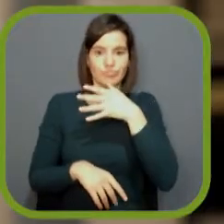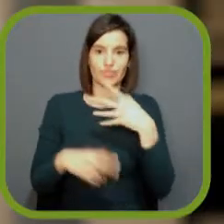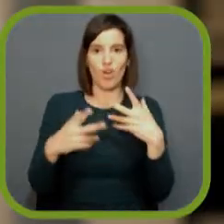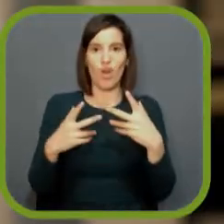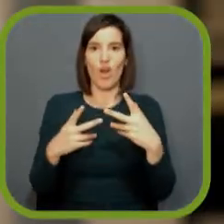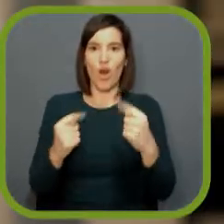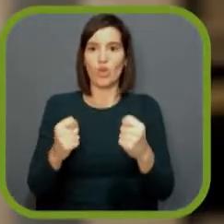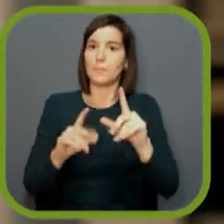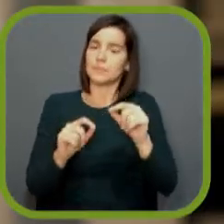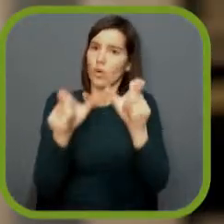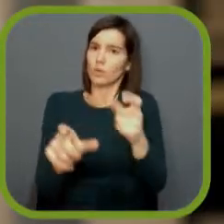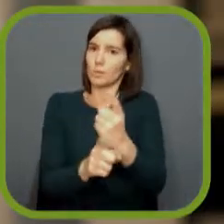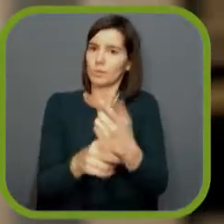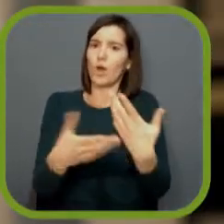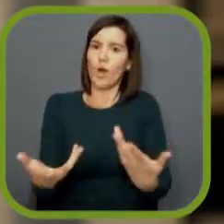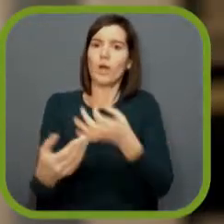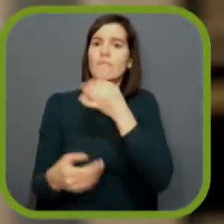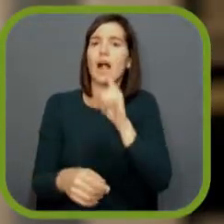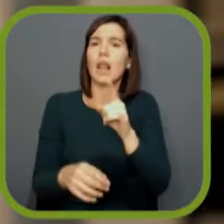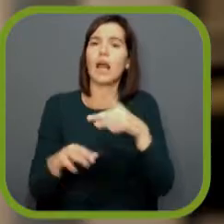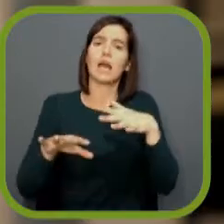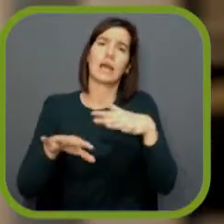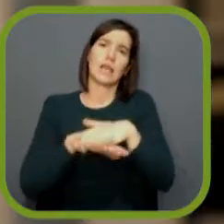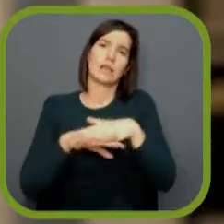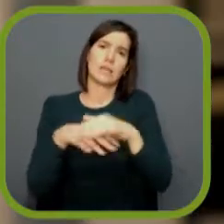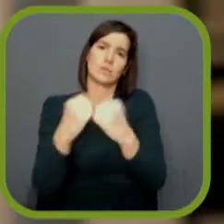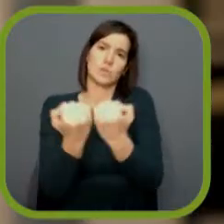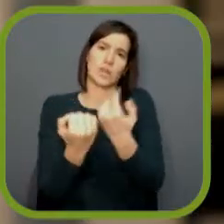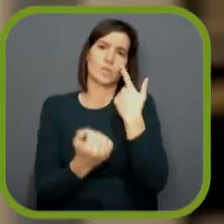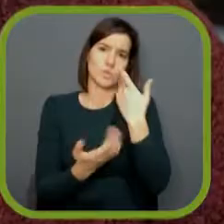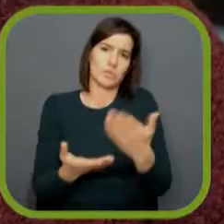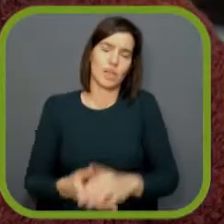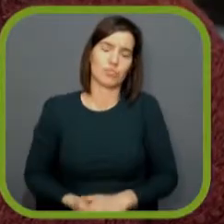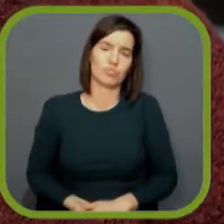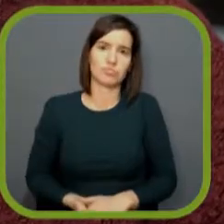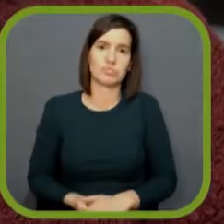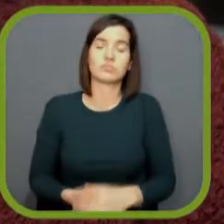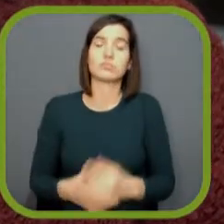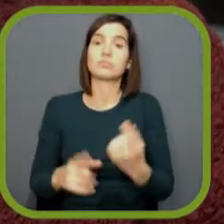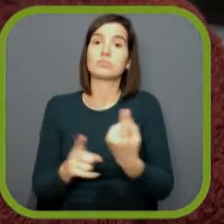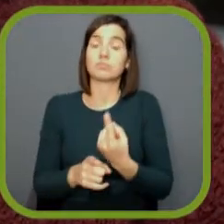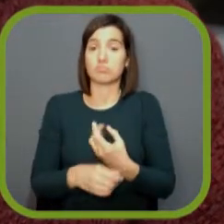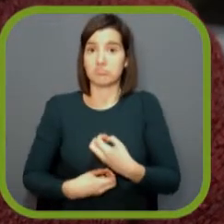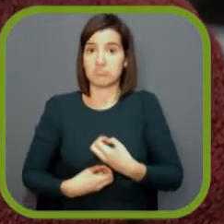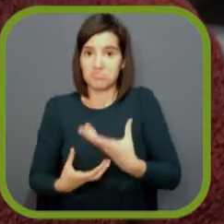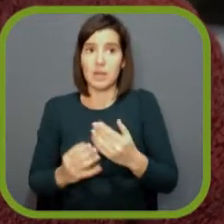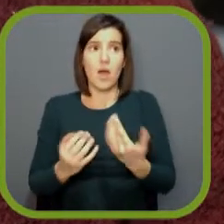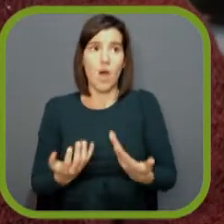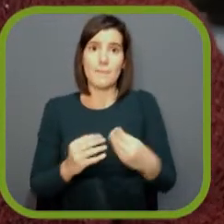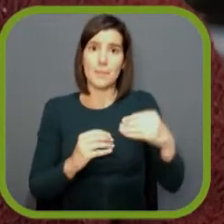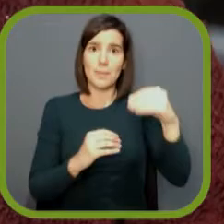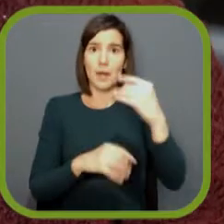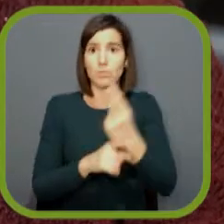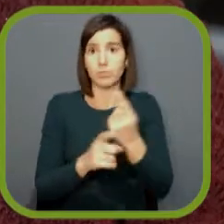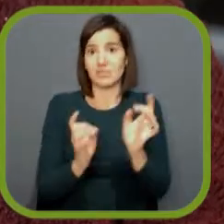discurso de ódio, mas que, portanto, também terão que ser monitorizadas. Hoje fala-se do policiamento das redes sociais, não é? E estes comportamentos podem ter aumentado